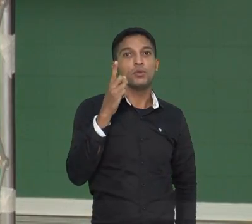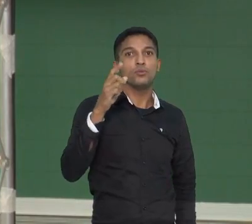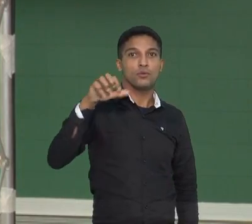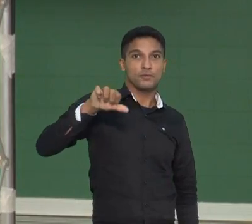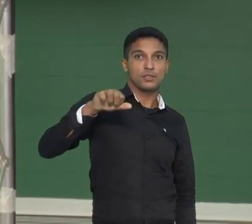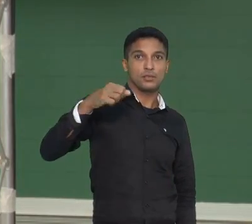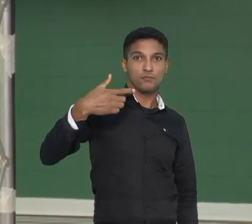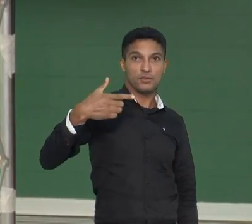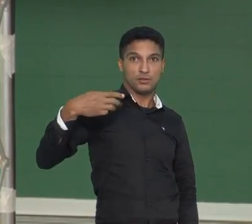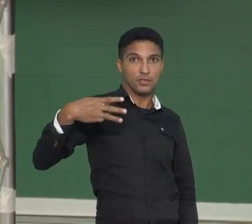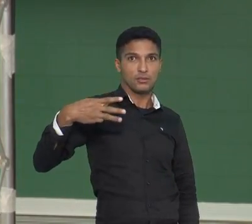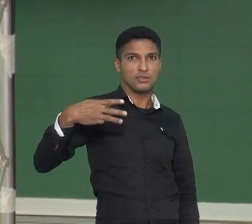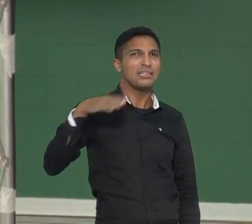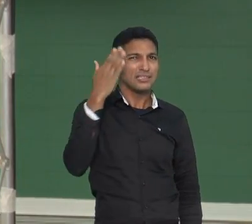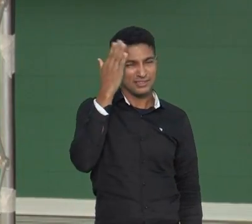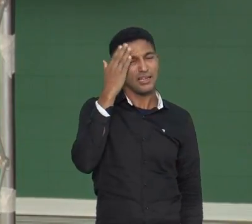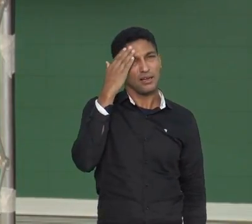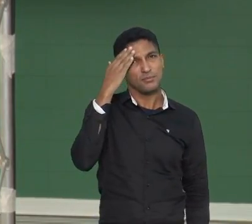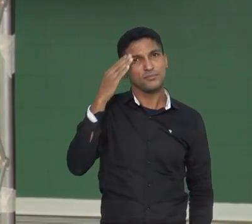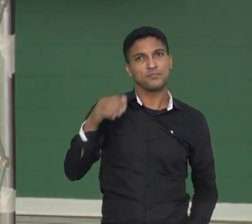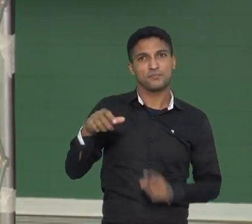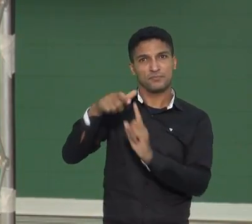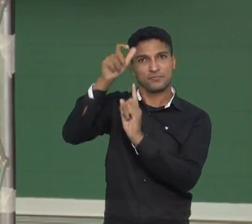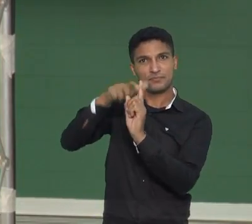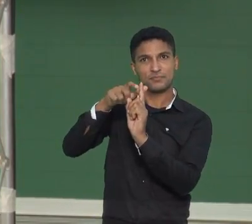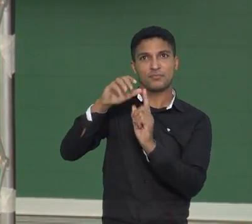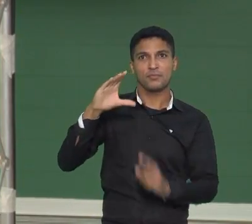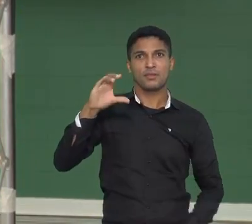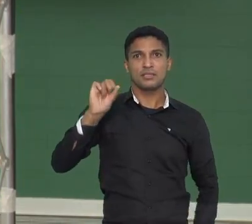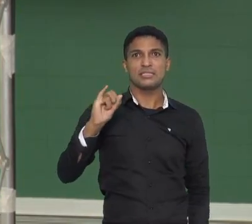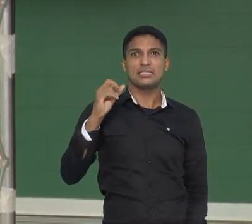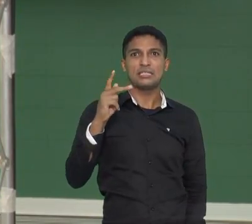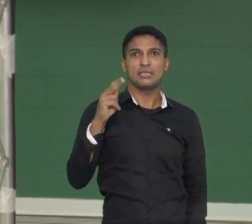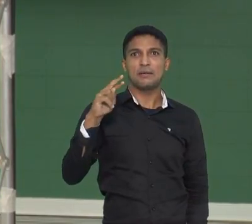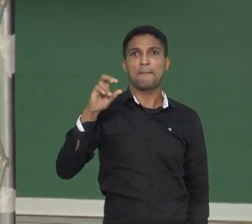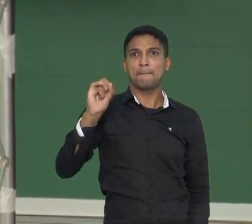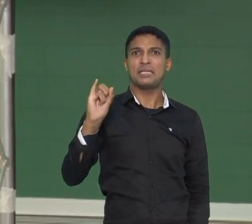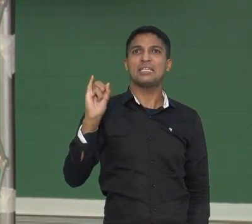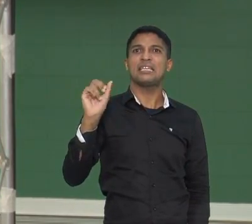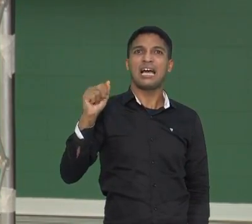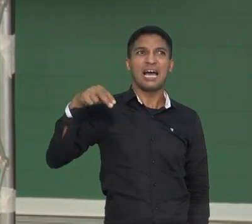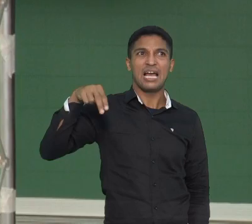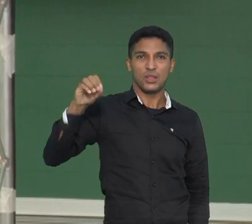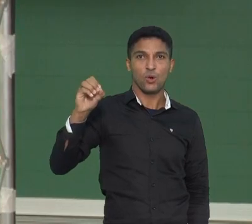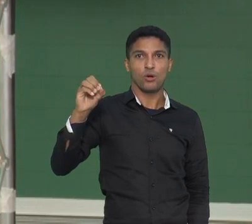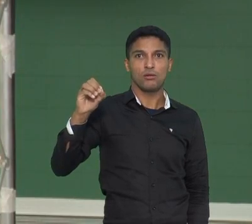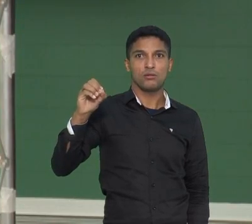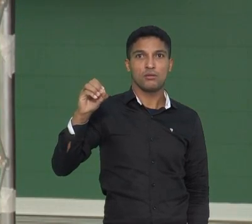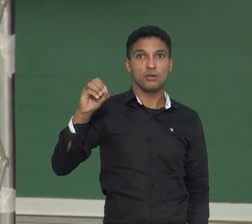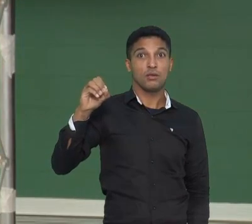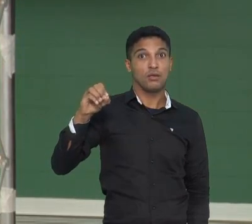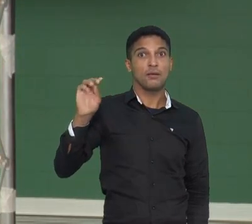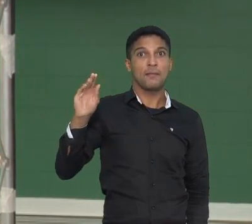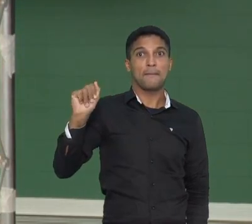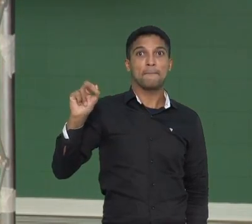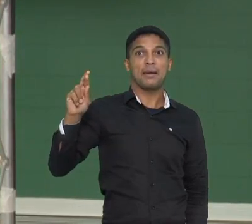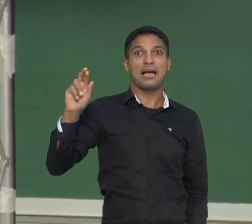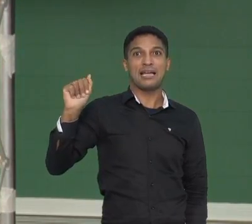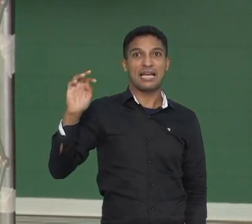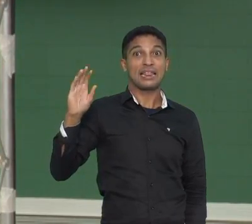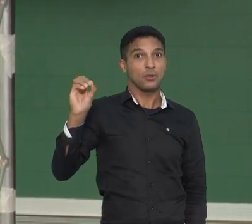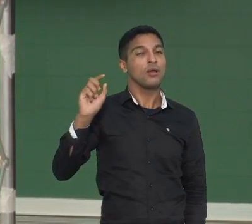sabemos que Cipriano Barata, historicamente, ele era branco, mas não temos como